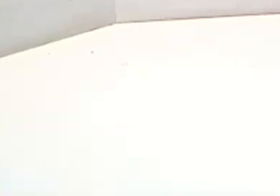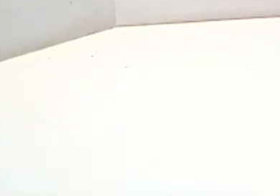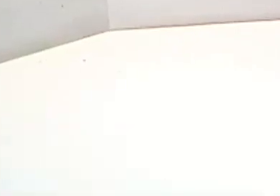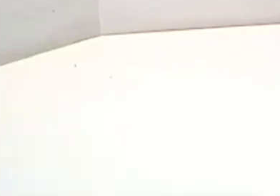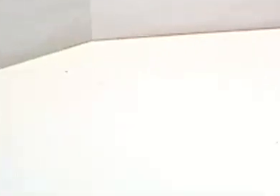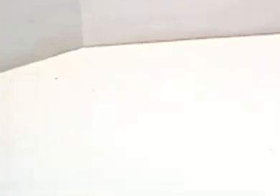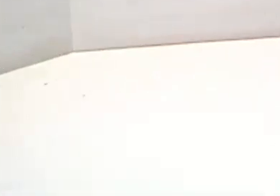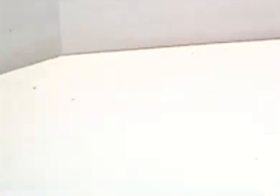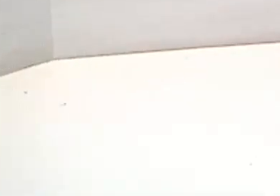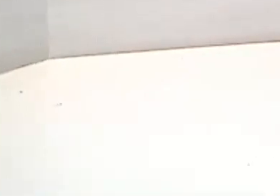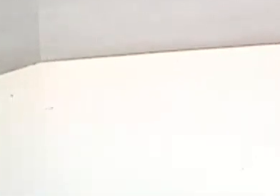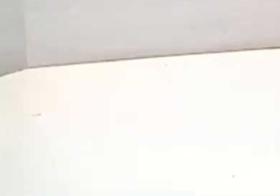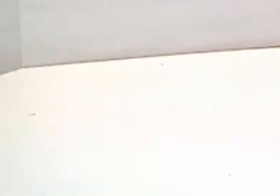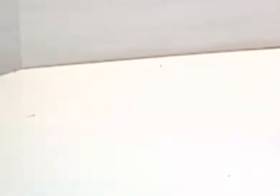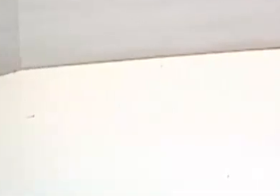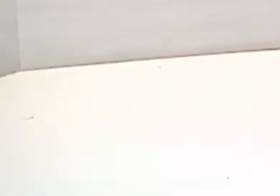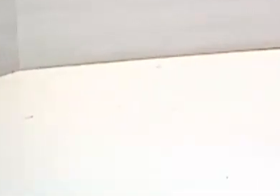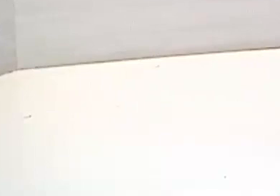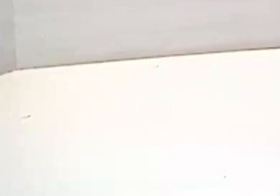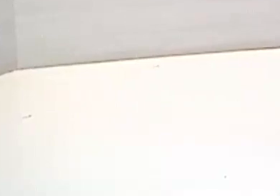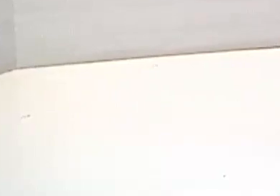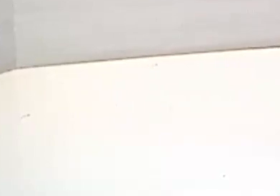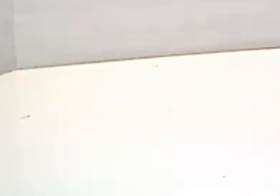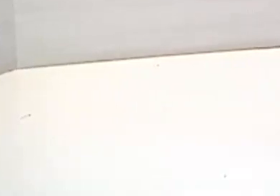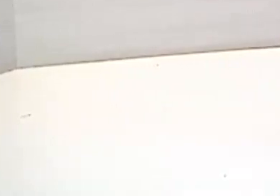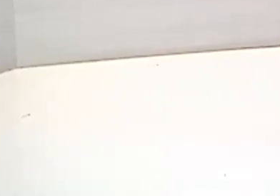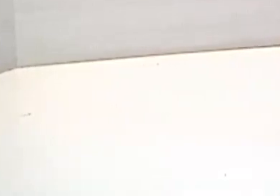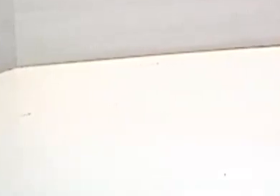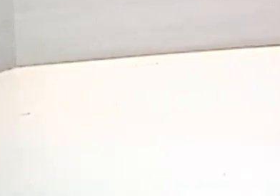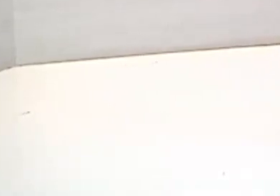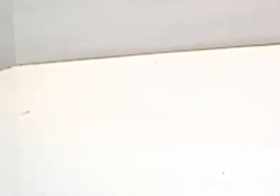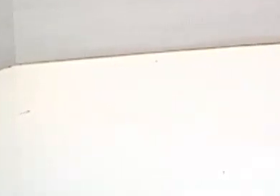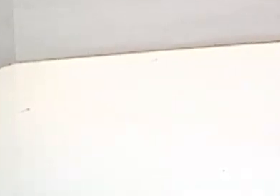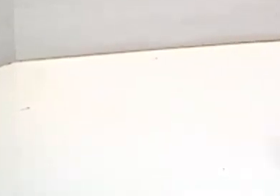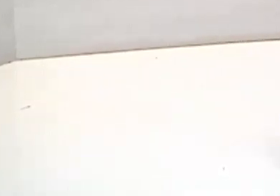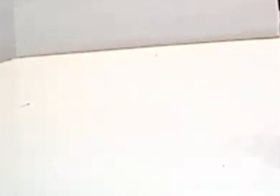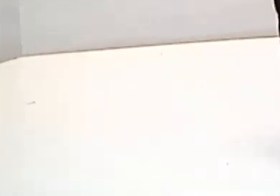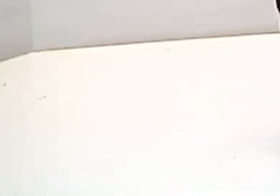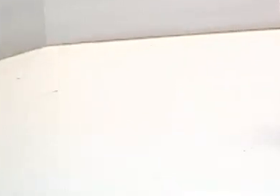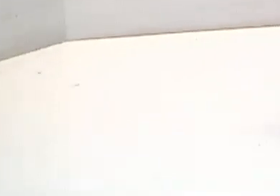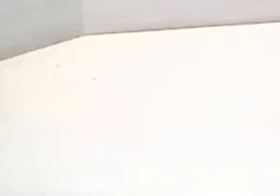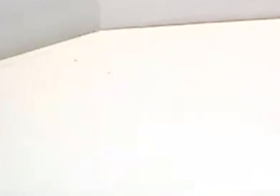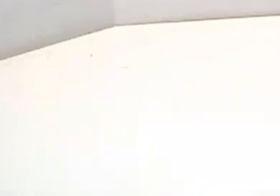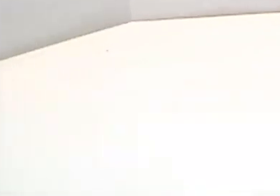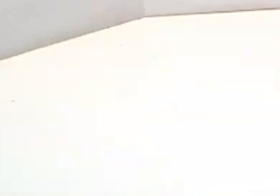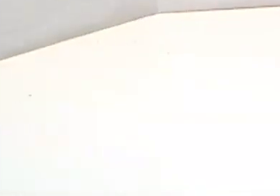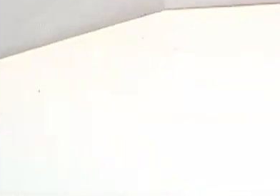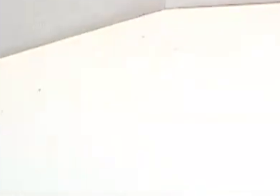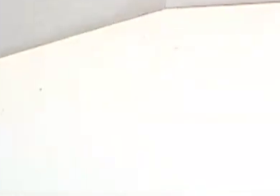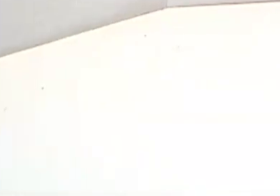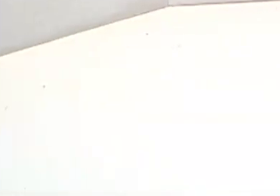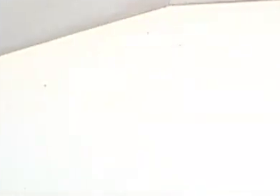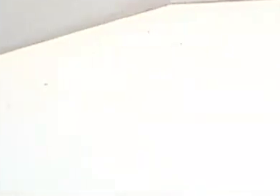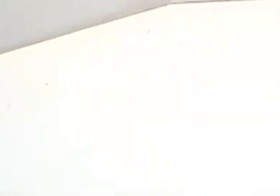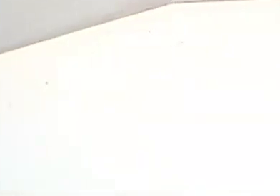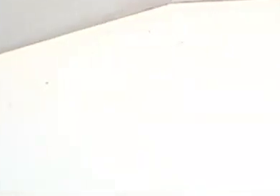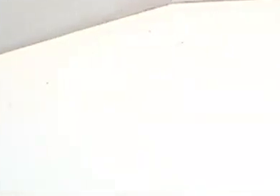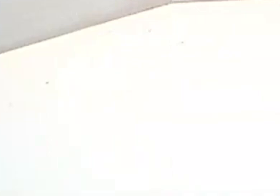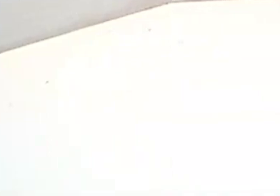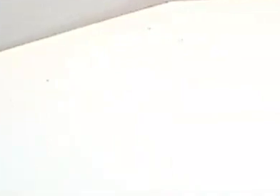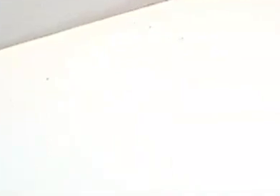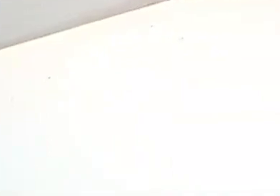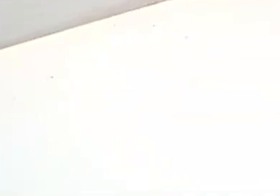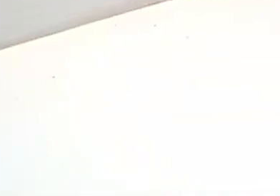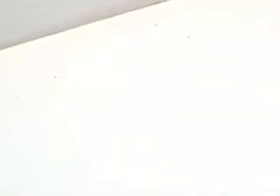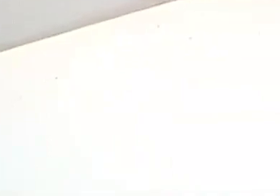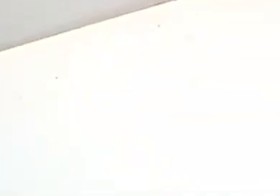rosto aí? Voltei, com sorriso e segurança, né? Muito bem. Olha, eu tô aqui um pouquinho distante da Titela. Minha máscara tá aqui.